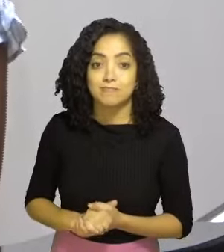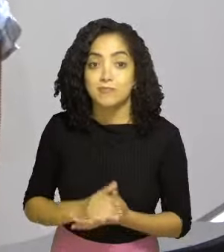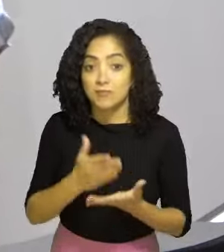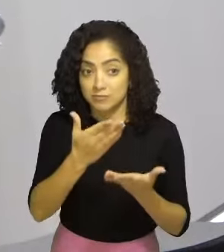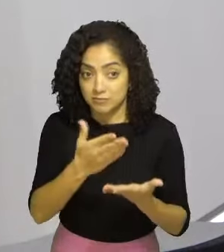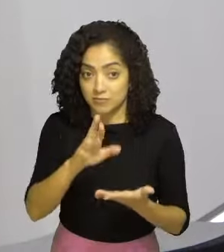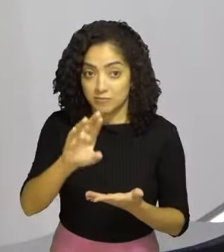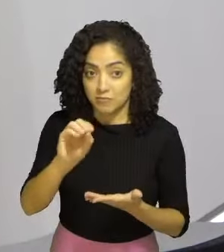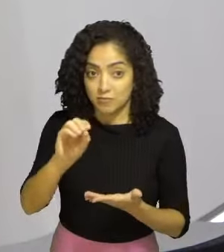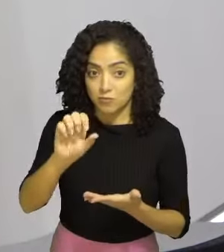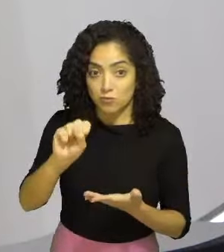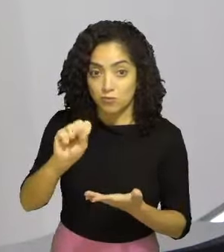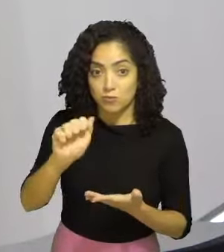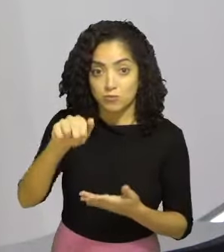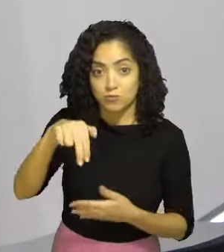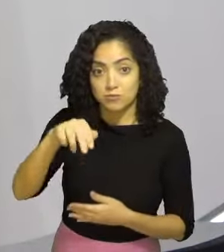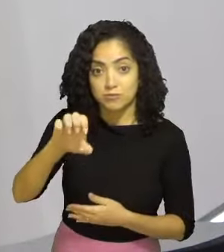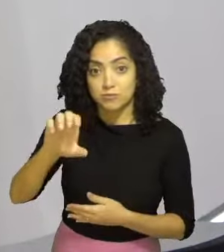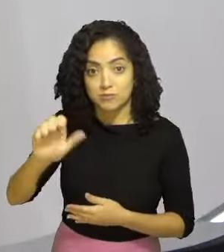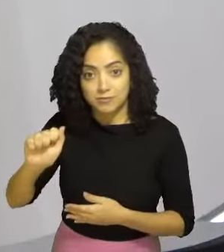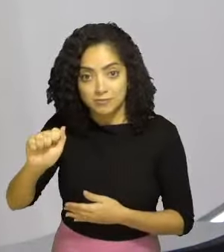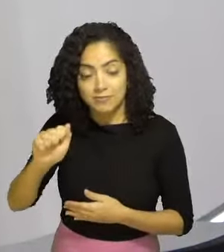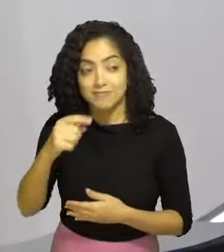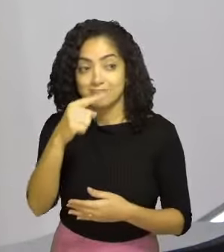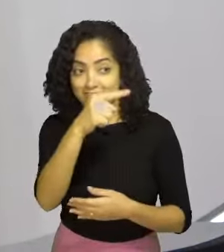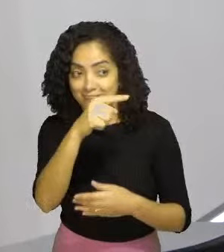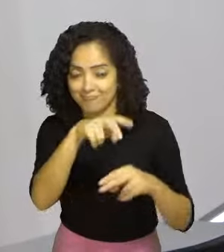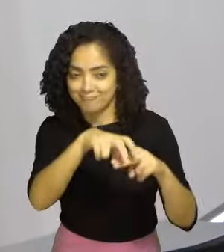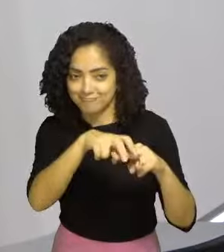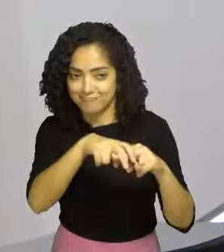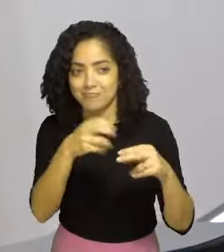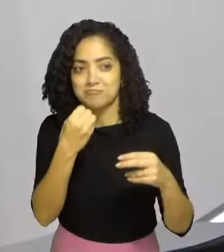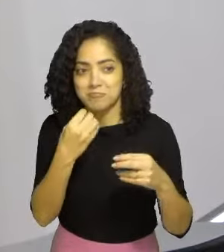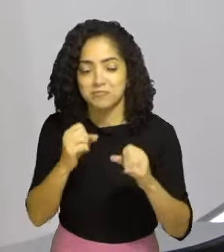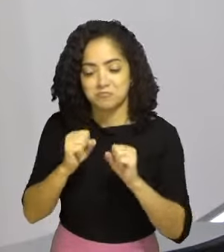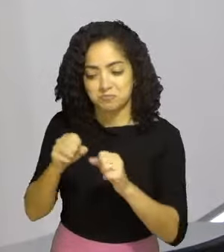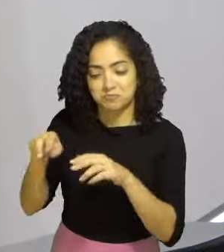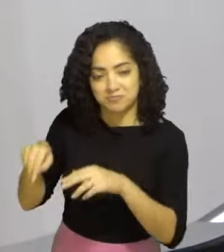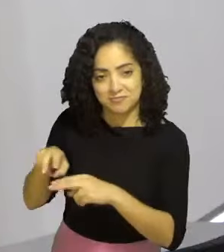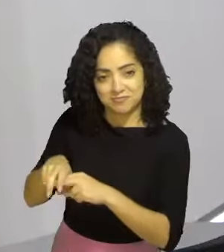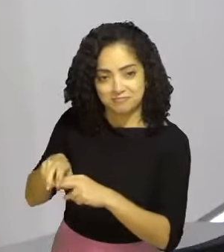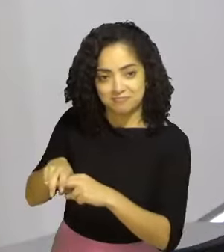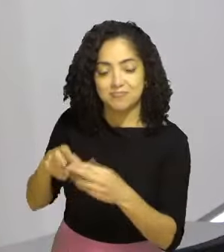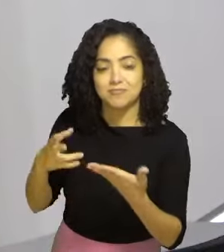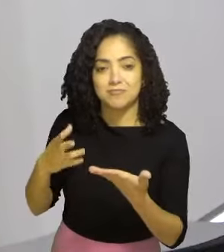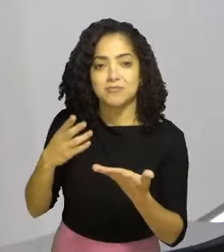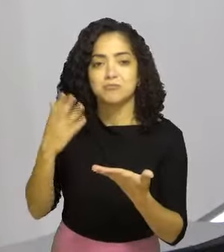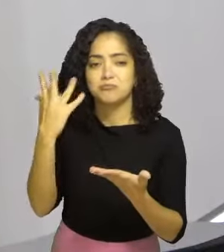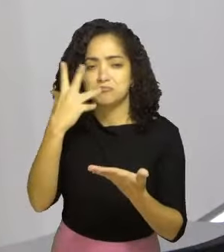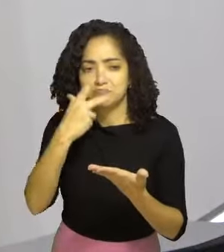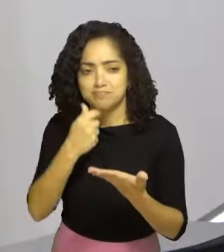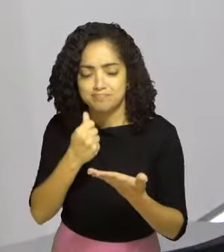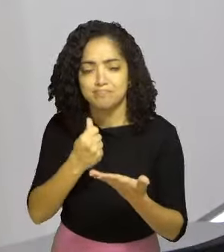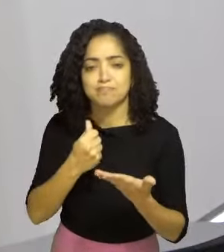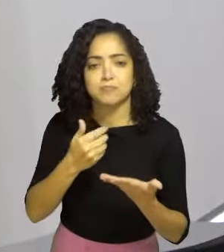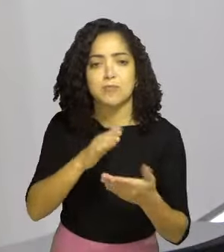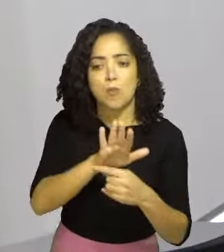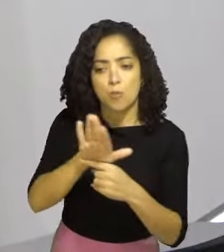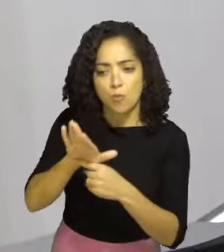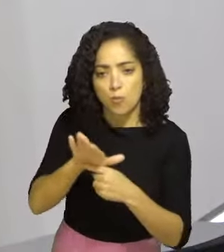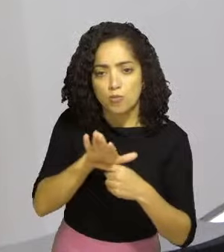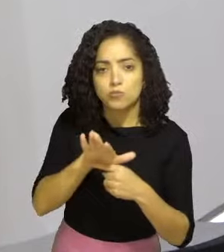Rosânia Campos, que está lá, ó, mas podia estar aqui também, e muita gente bonita que está aí contribuindo com o nosso